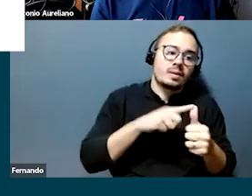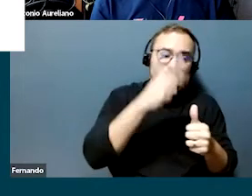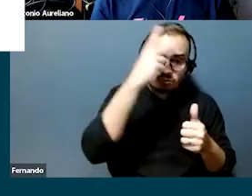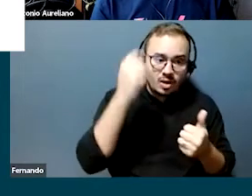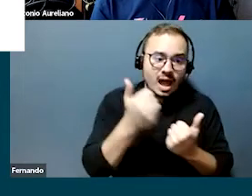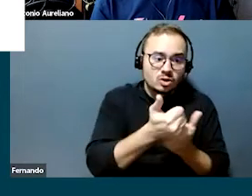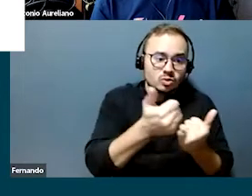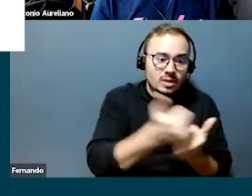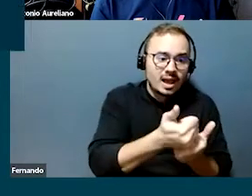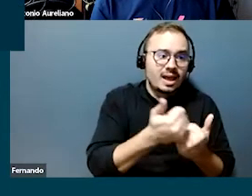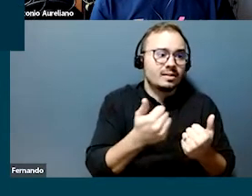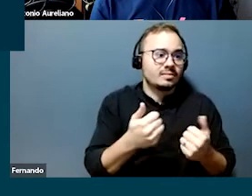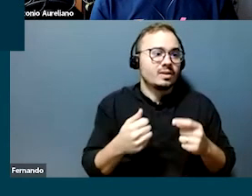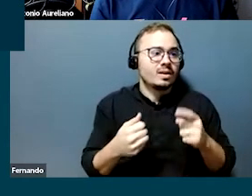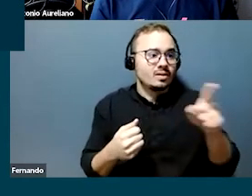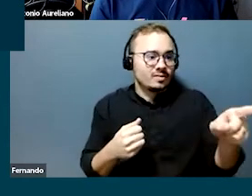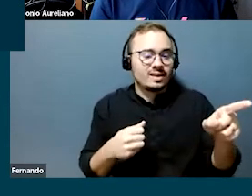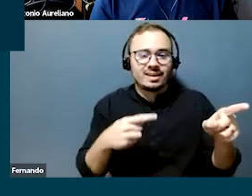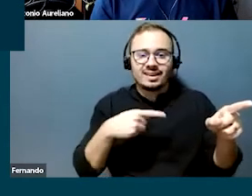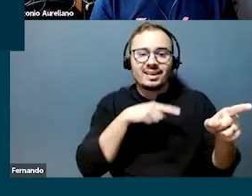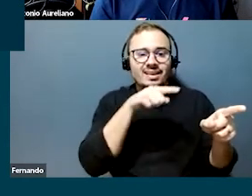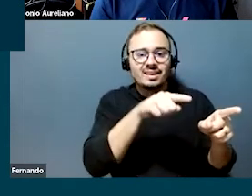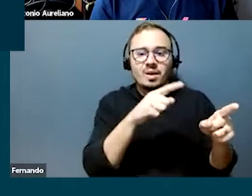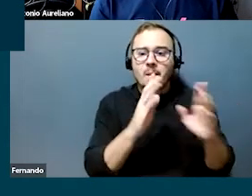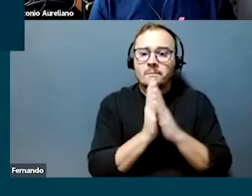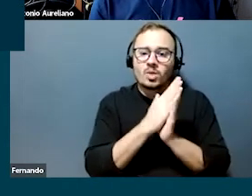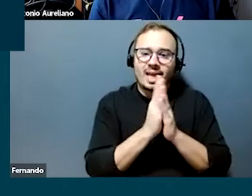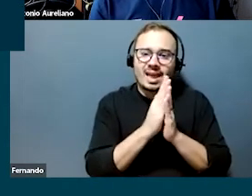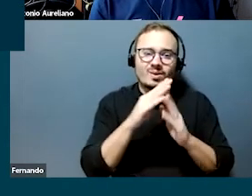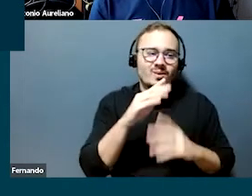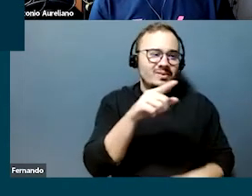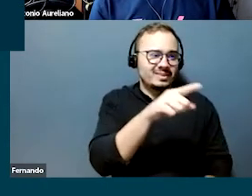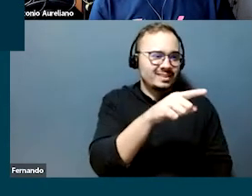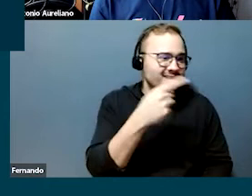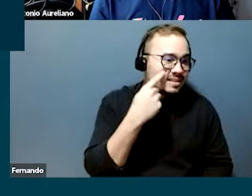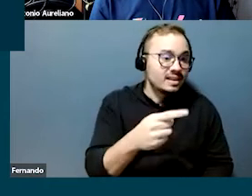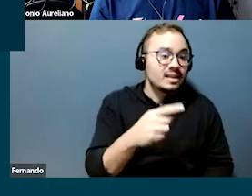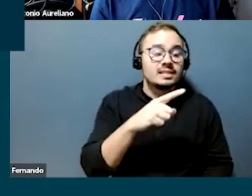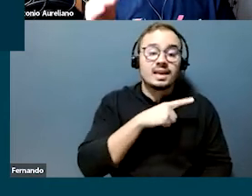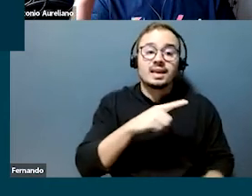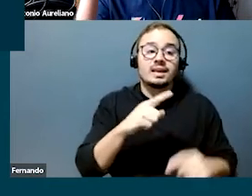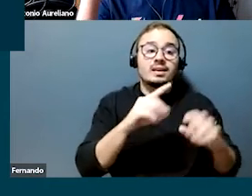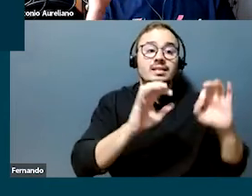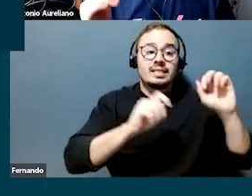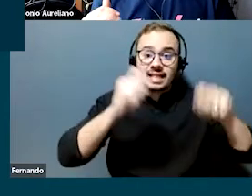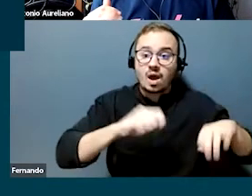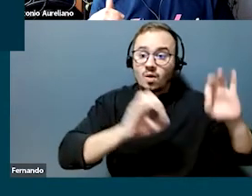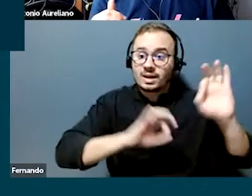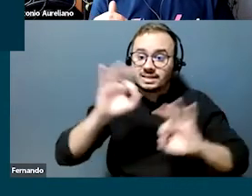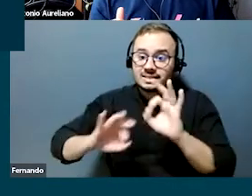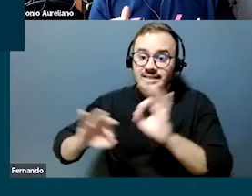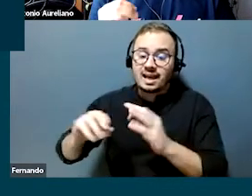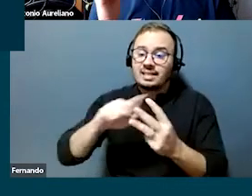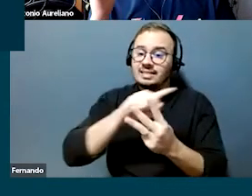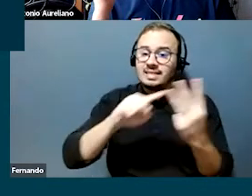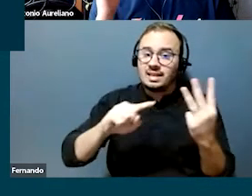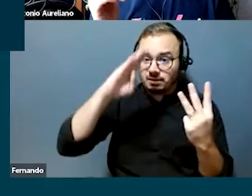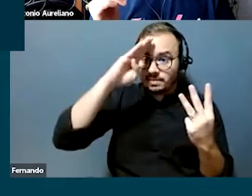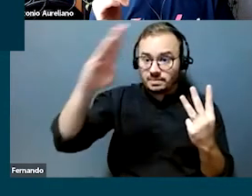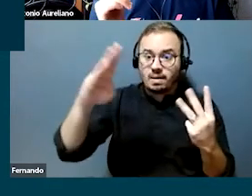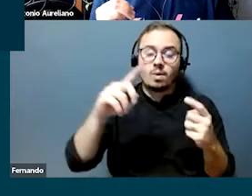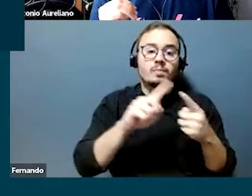trabalhadores e o público. Esse aqui é o meu boneco, Charlie Brown, e aí você consegue classificar isso em